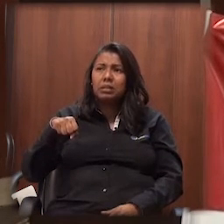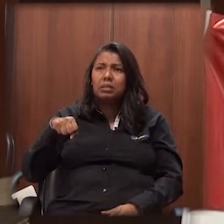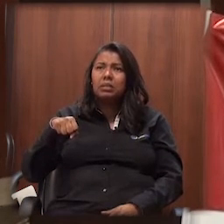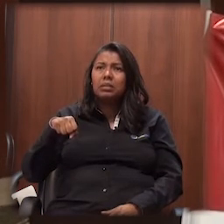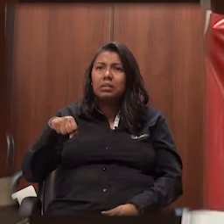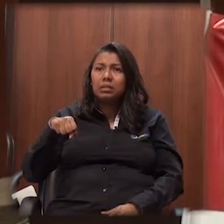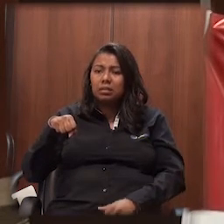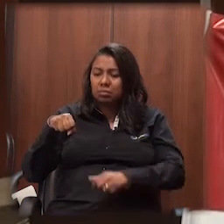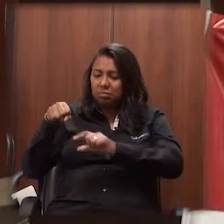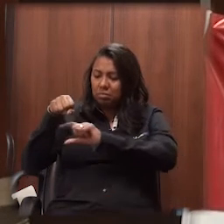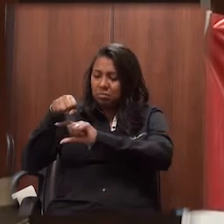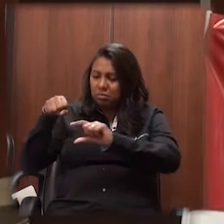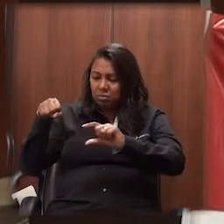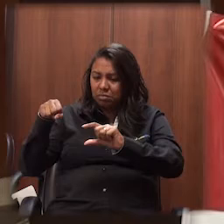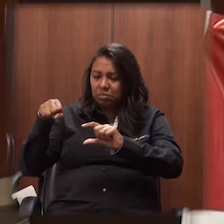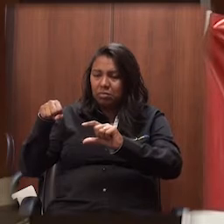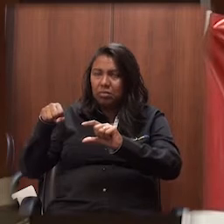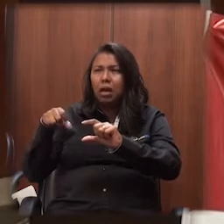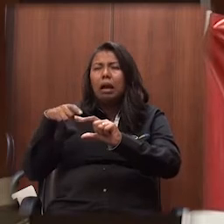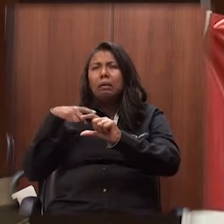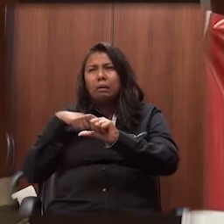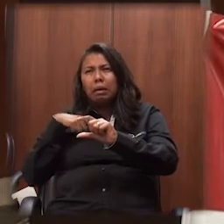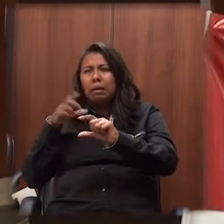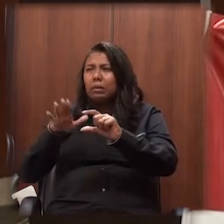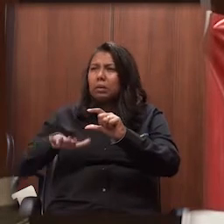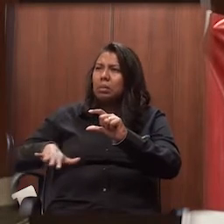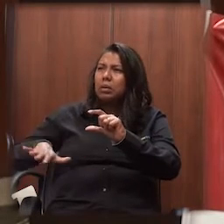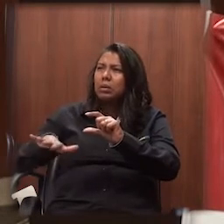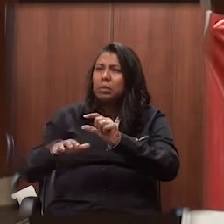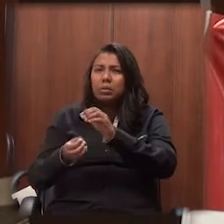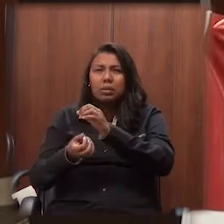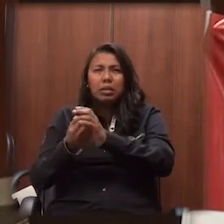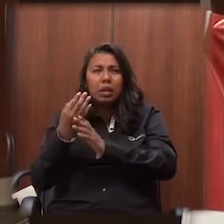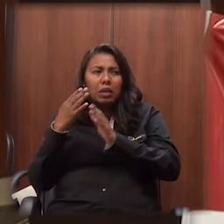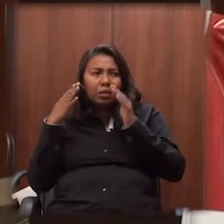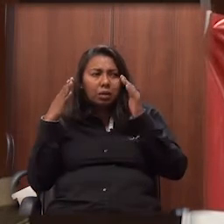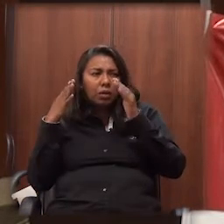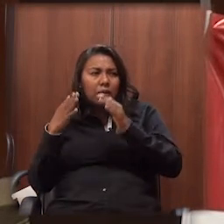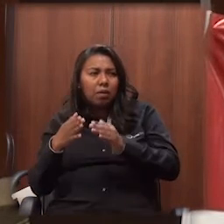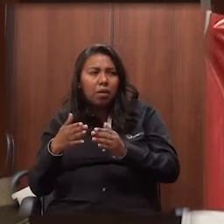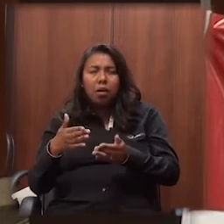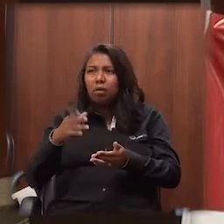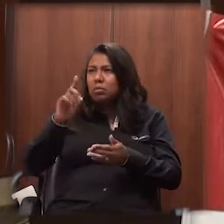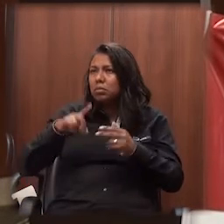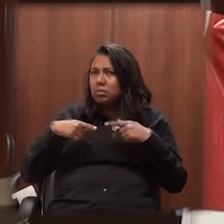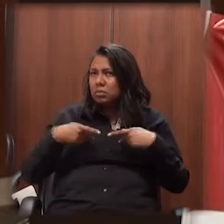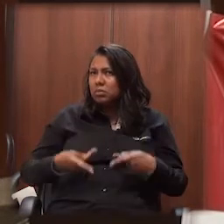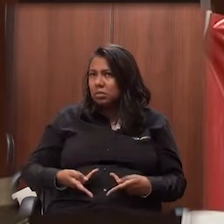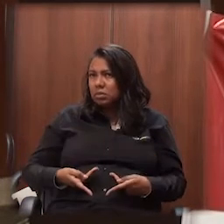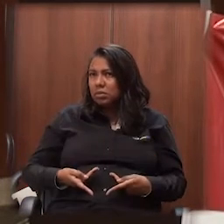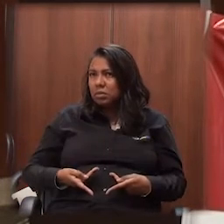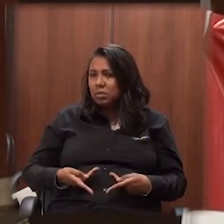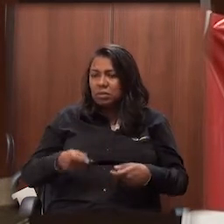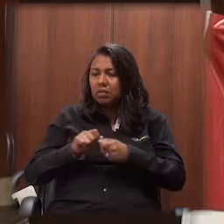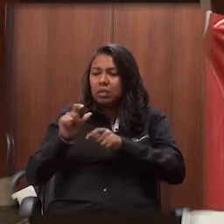e embaixo preenchem alguma coisa, temos um departamento que foi criado exclusivamente para tratar deste tema. O que faz